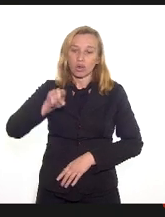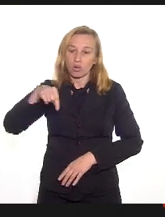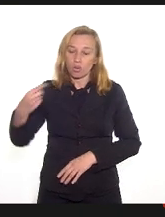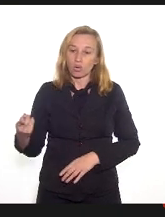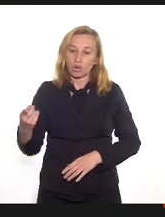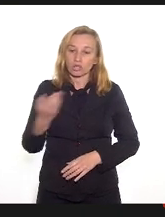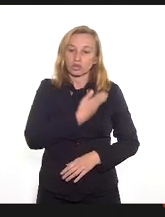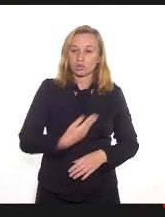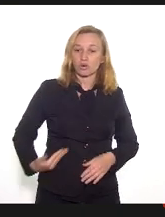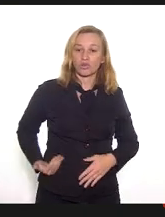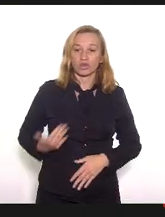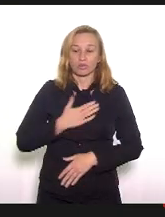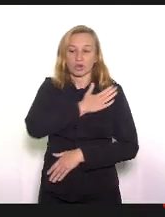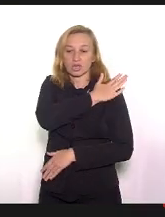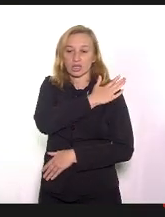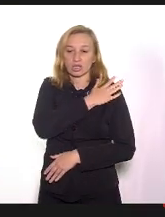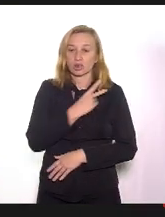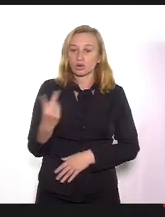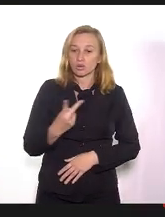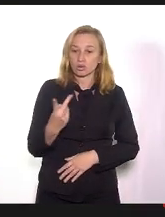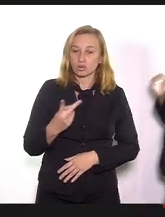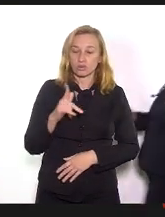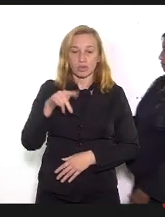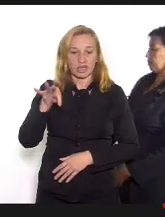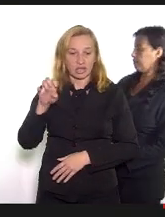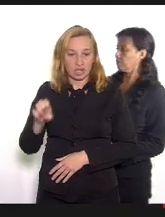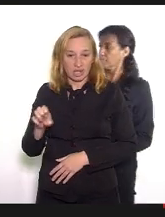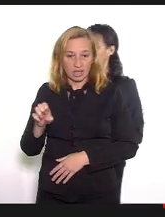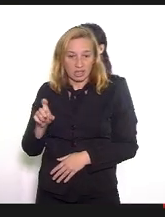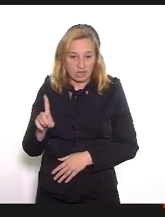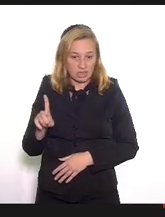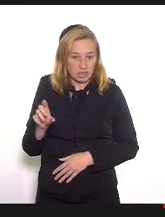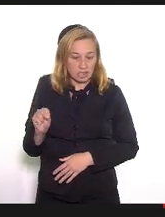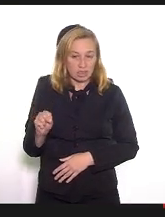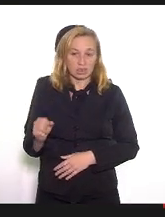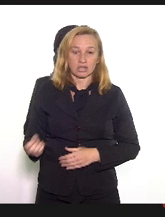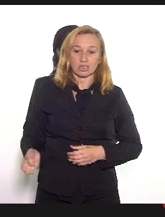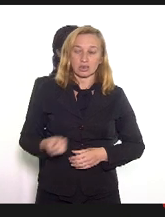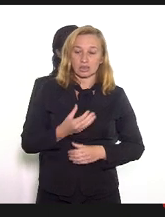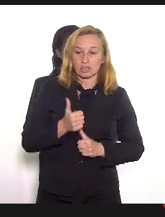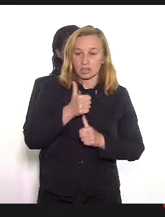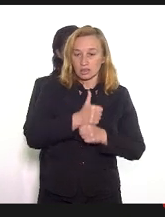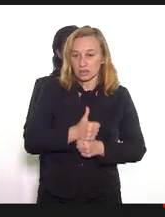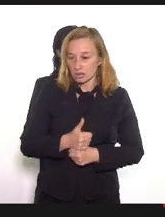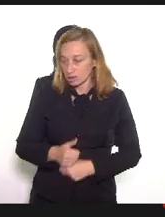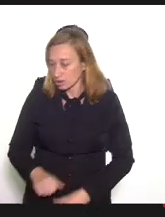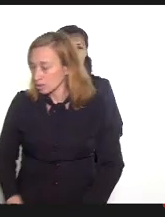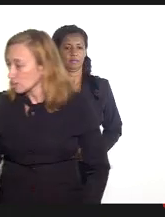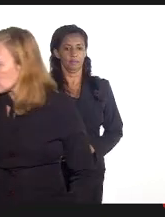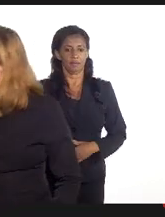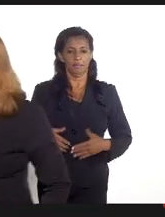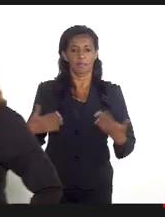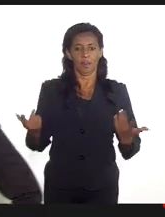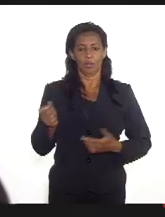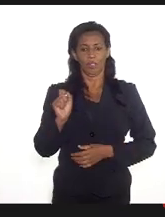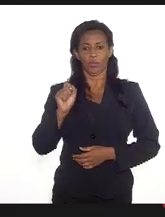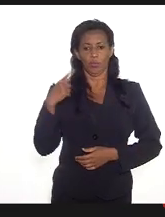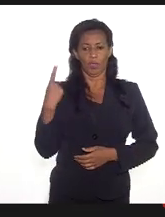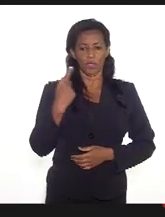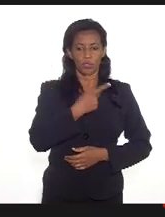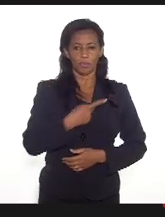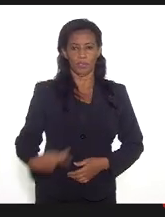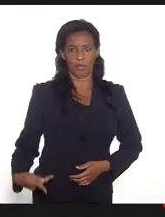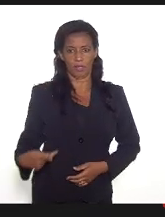governos militares, os dois PNDs e tivemos mais recentemente, no governo do ex-presidente Lula,